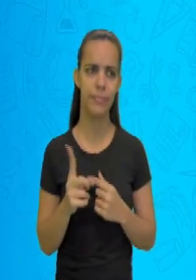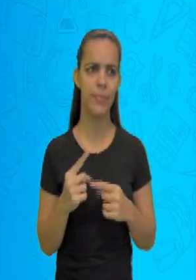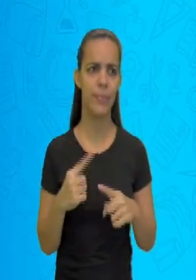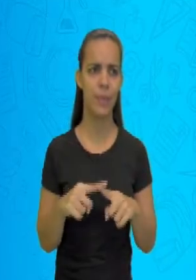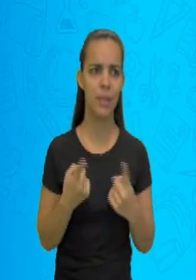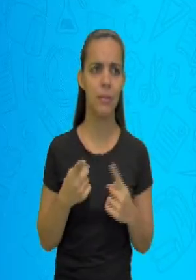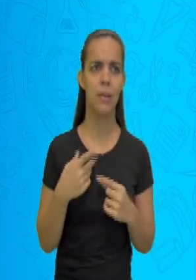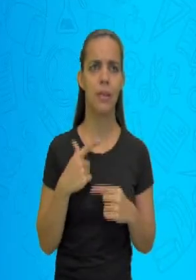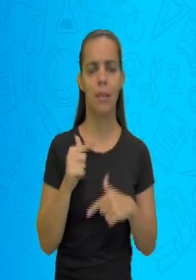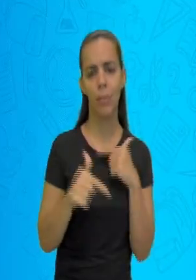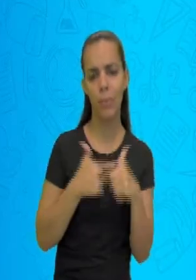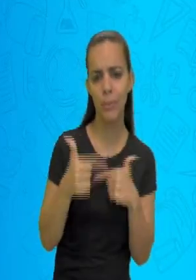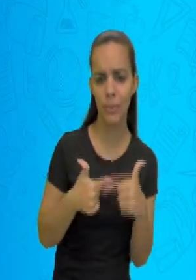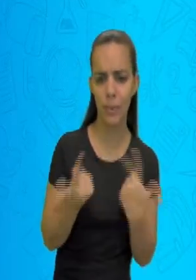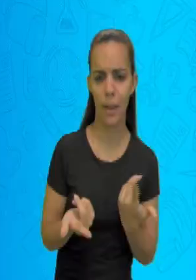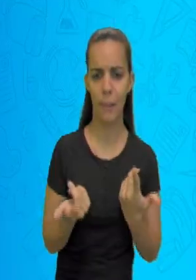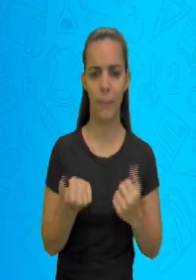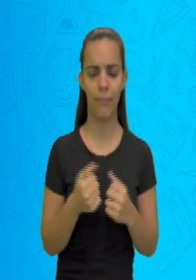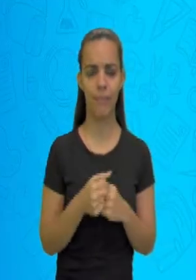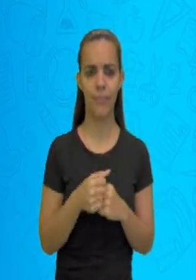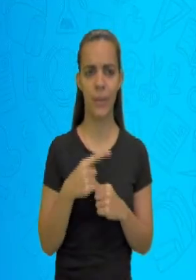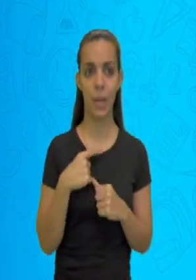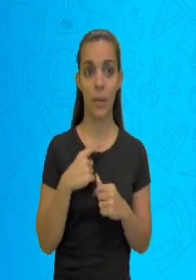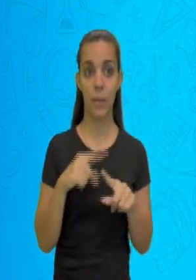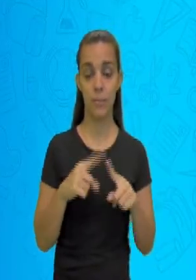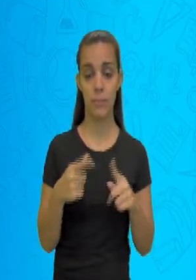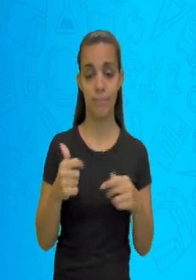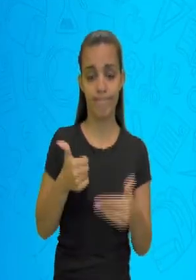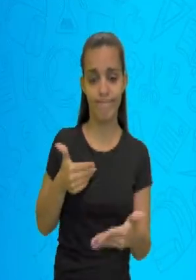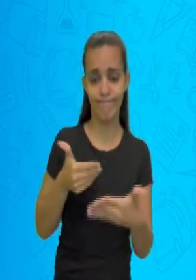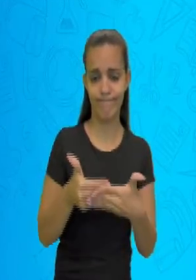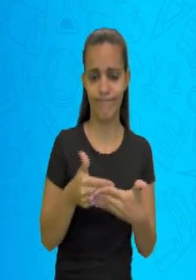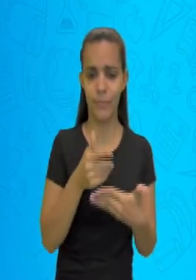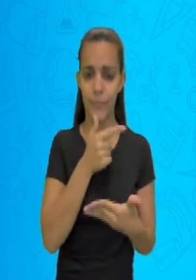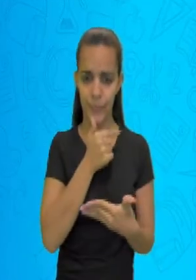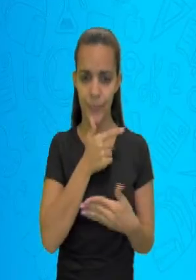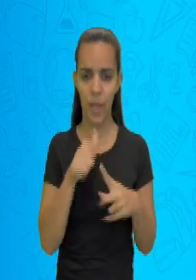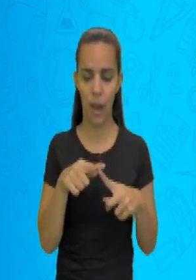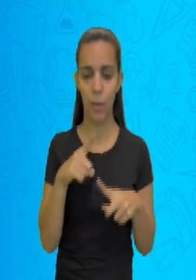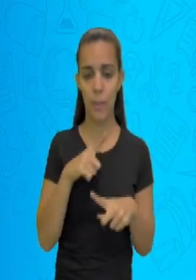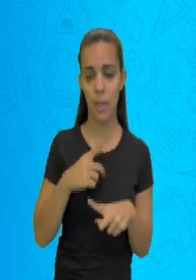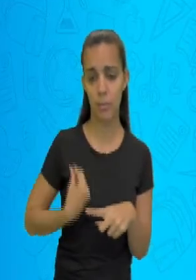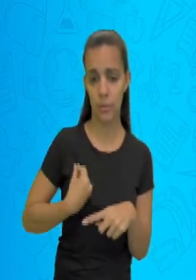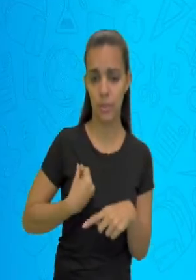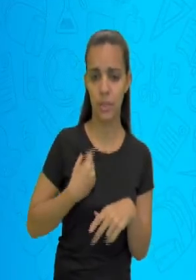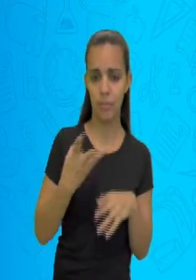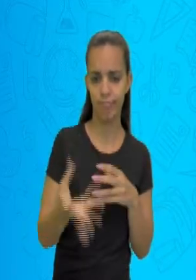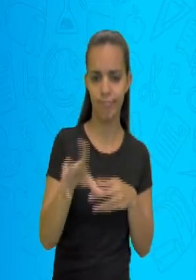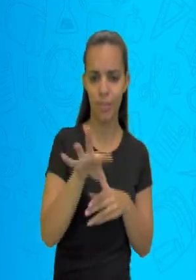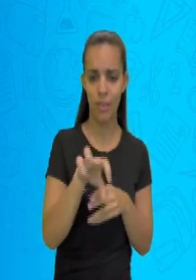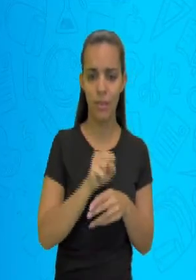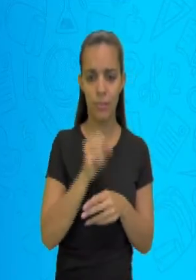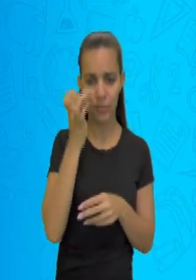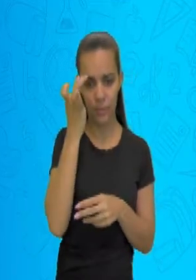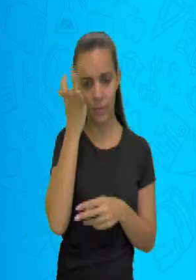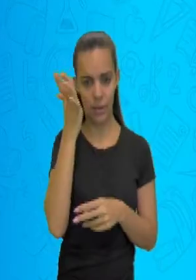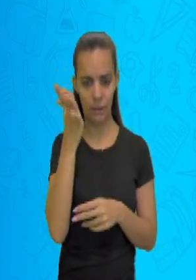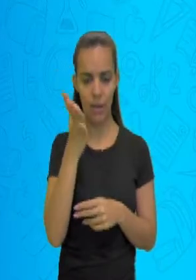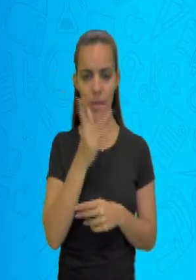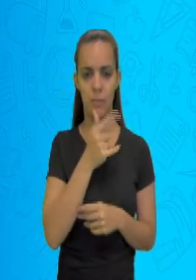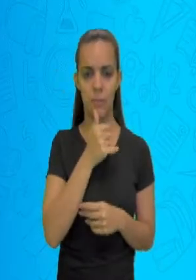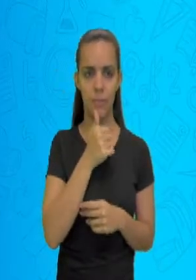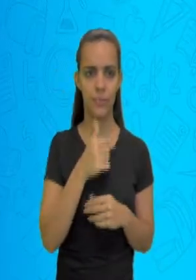e dá muito trabalho na rotina diária, buscar água longe. Então se a gente levar em consideração construir